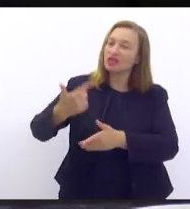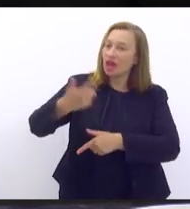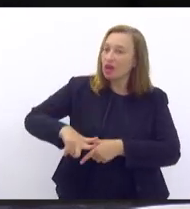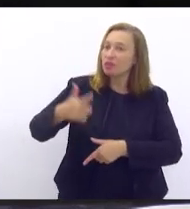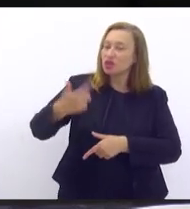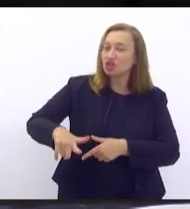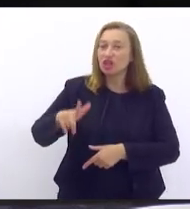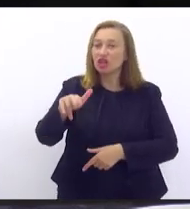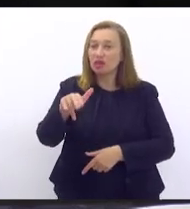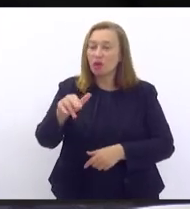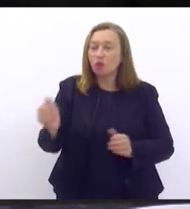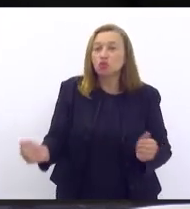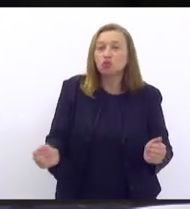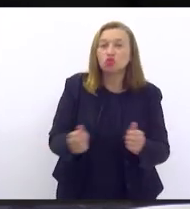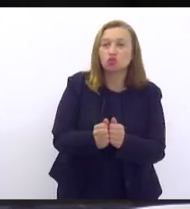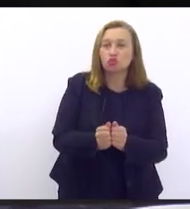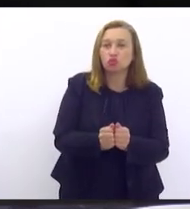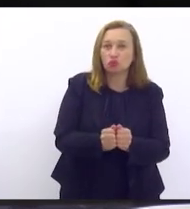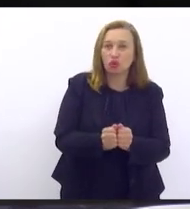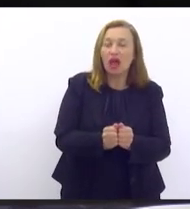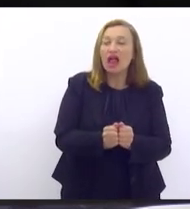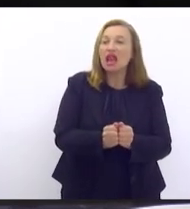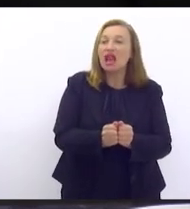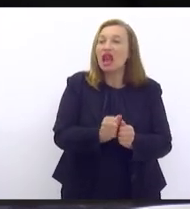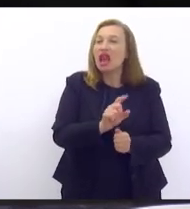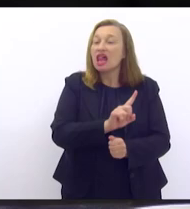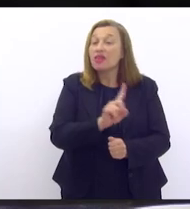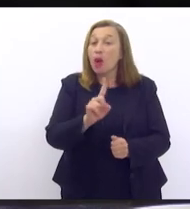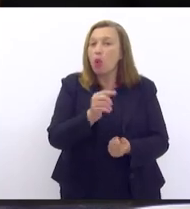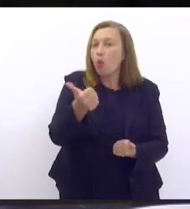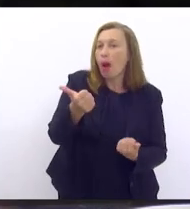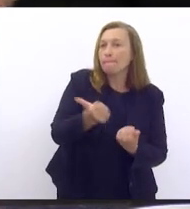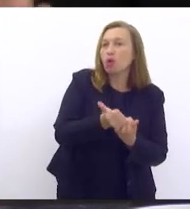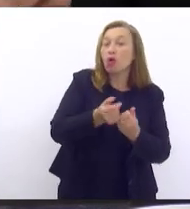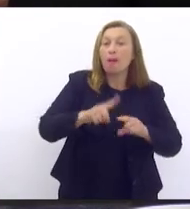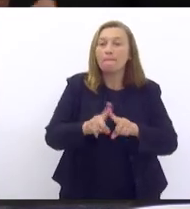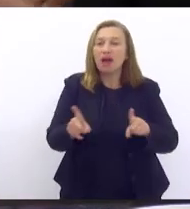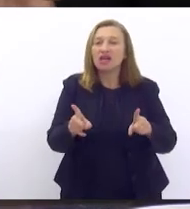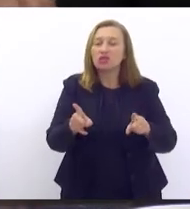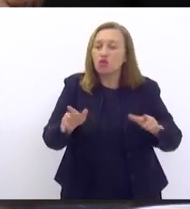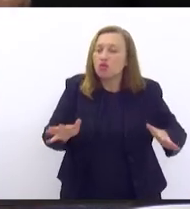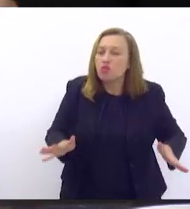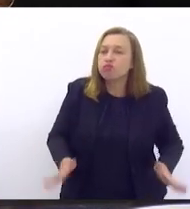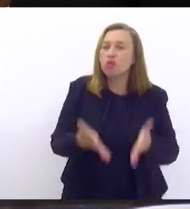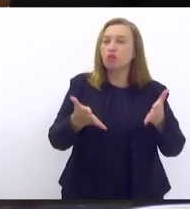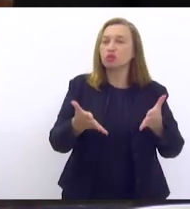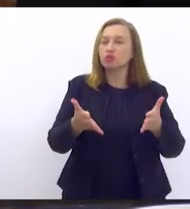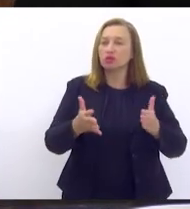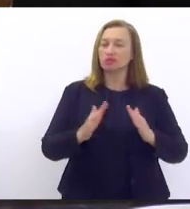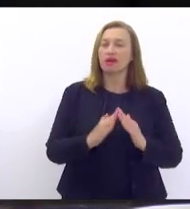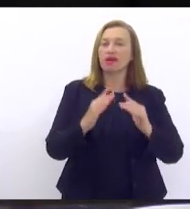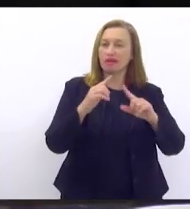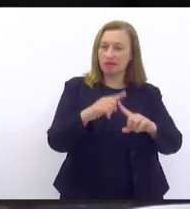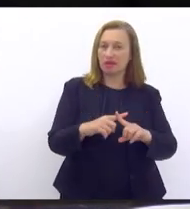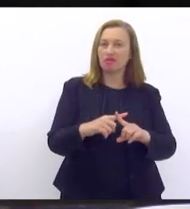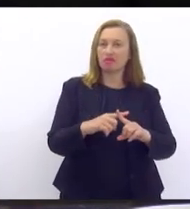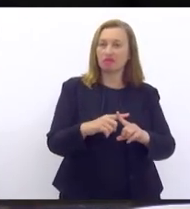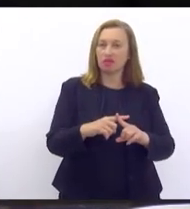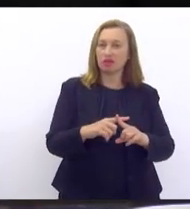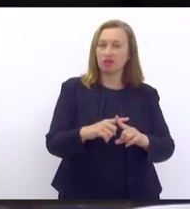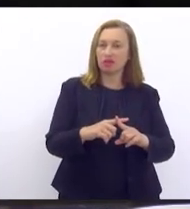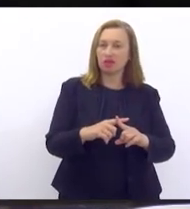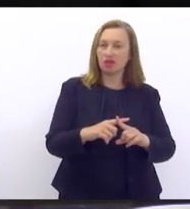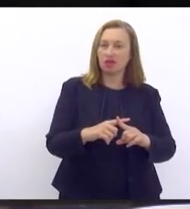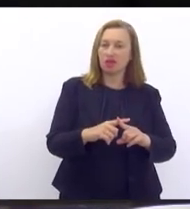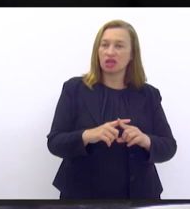iniciativa de, não com o apoio, mas com um impulso carismático, de estarem